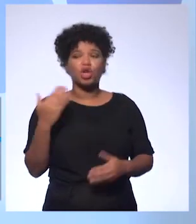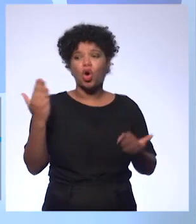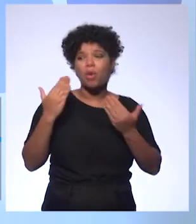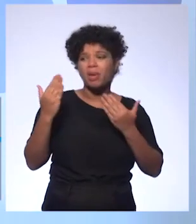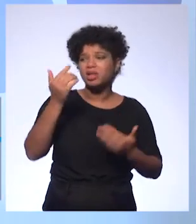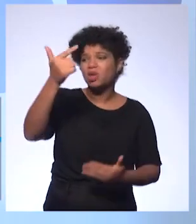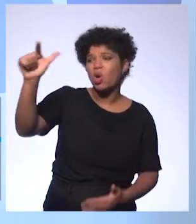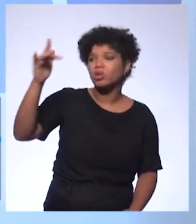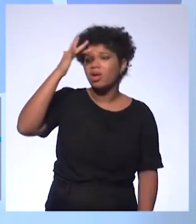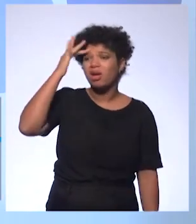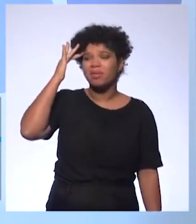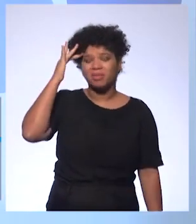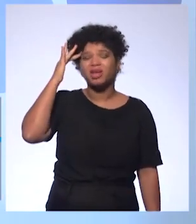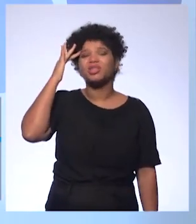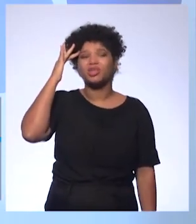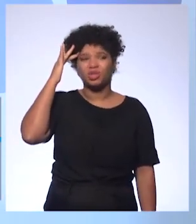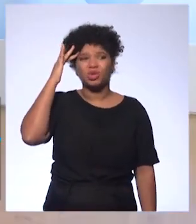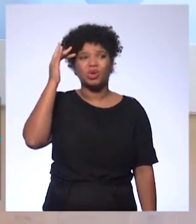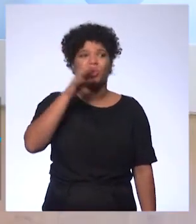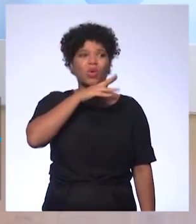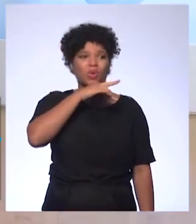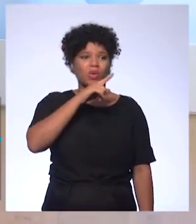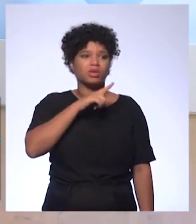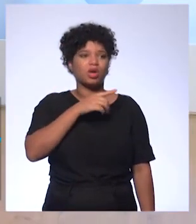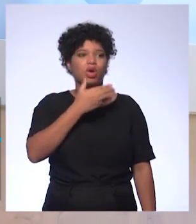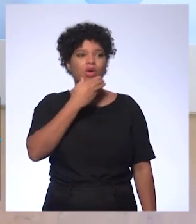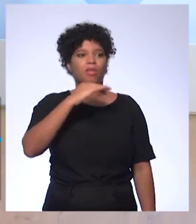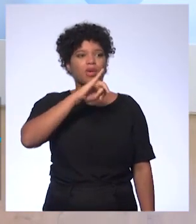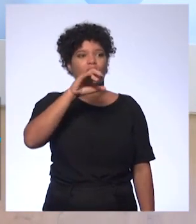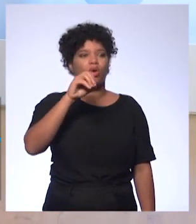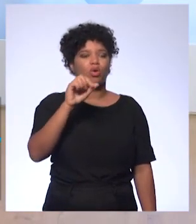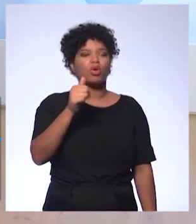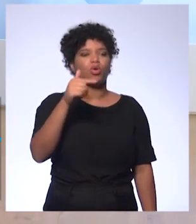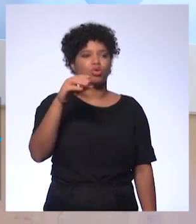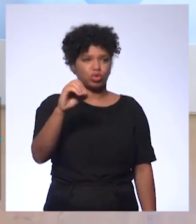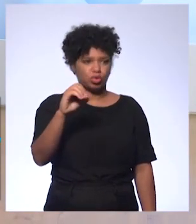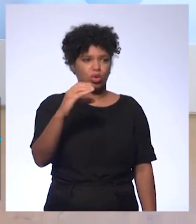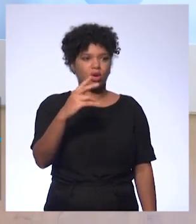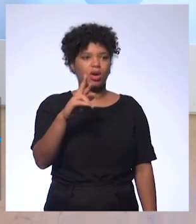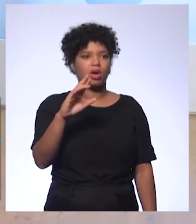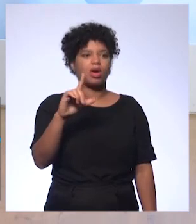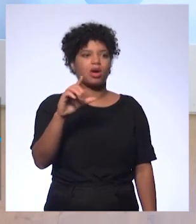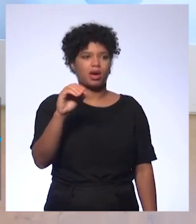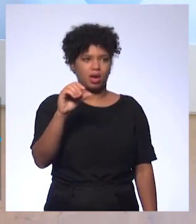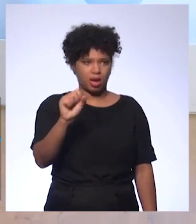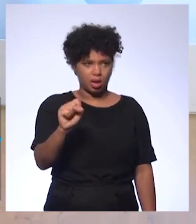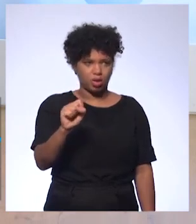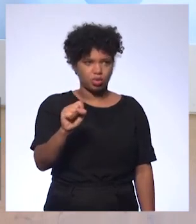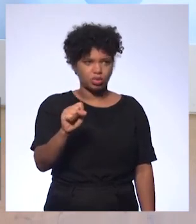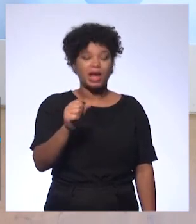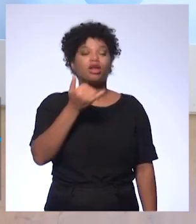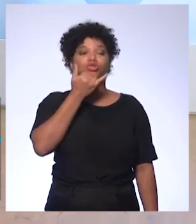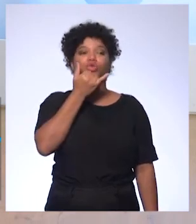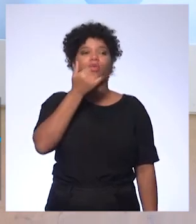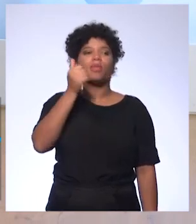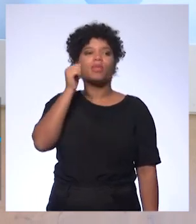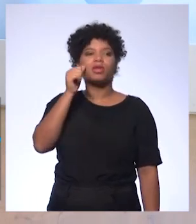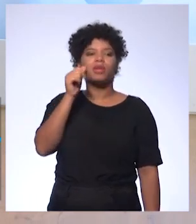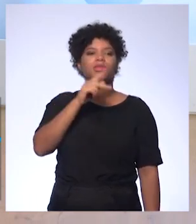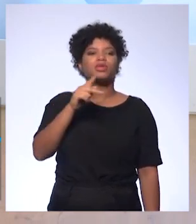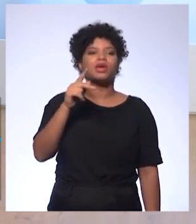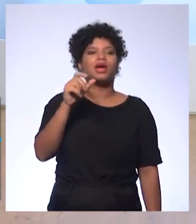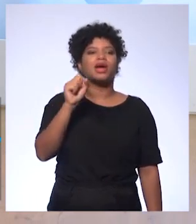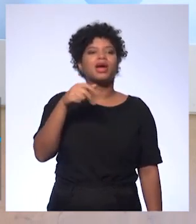se comparar aos outros. Né? Professor João Carlos, não, professora Sandra, desculpe.